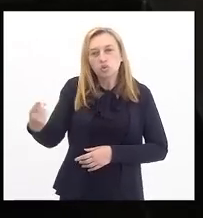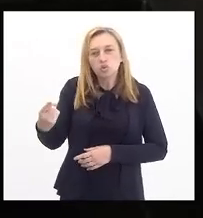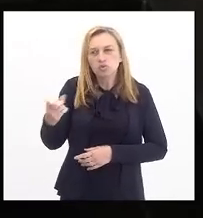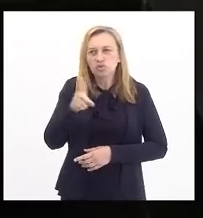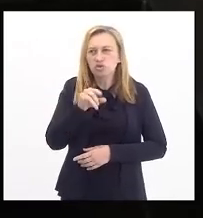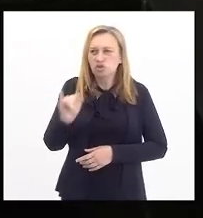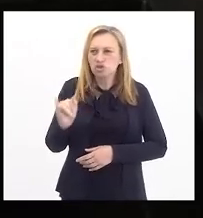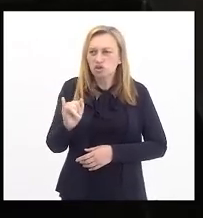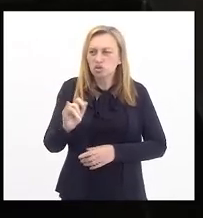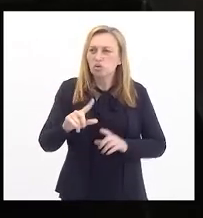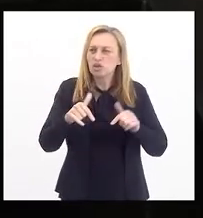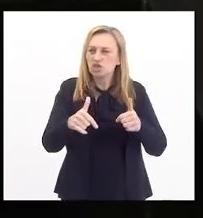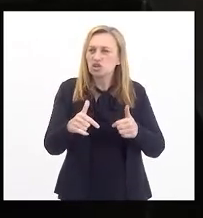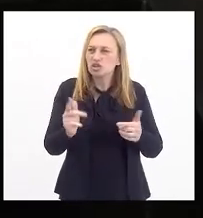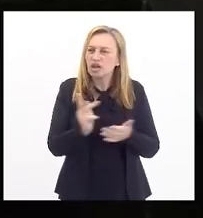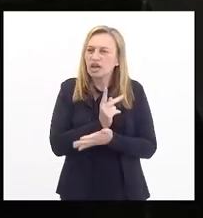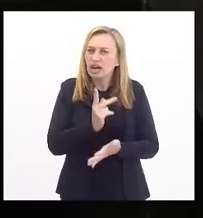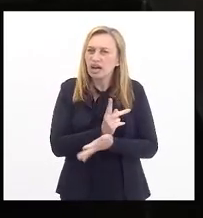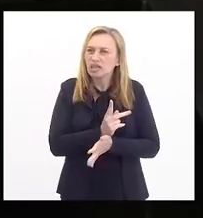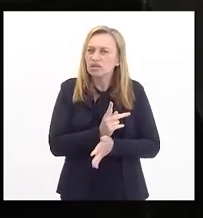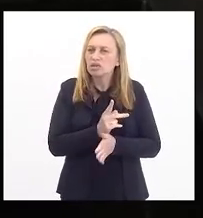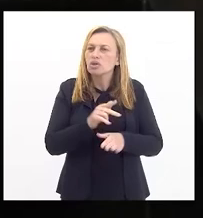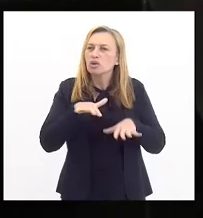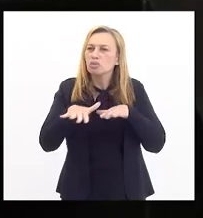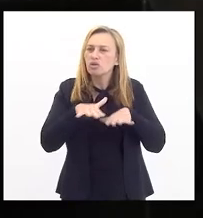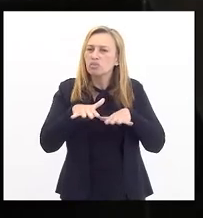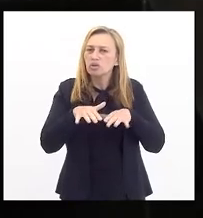terrorista, o monumento foi